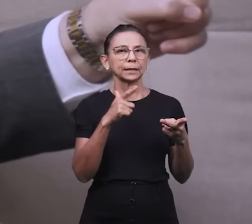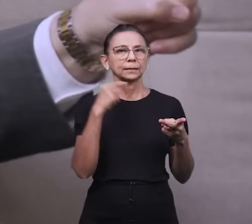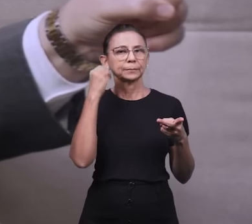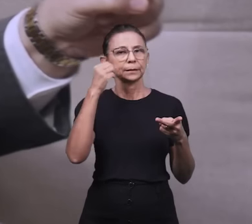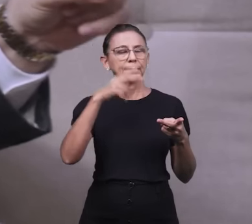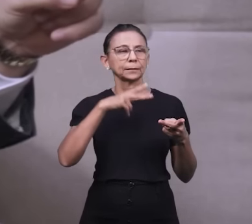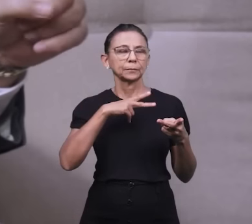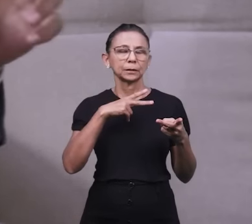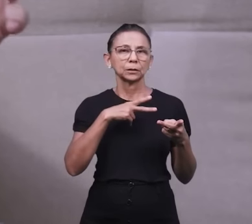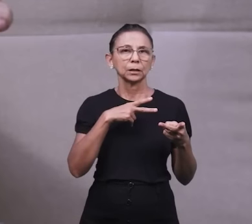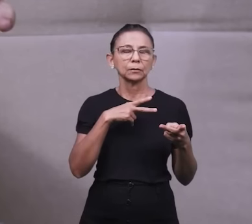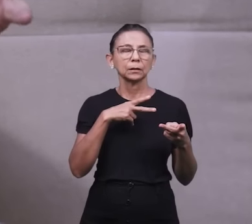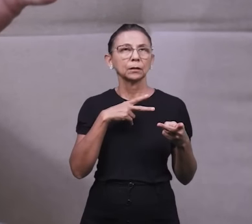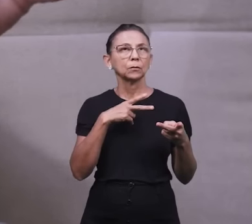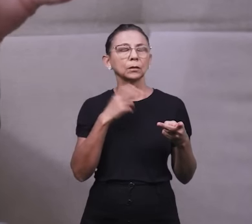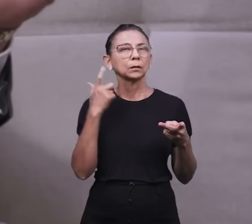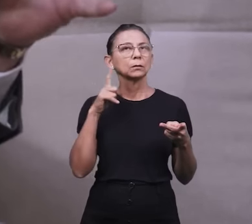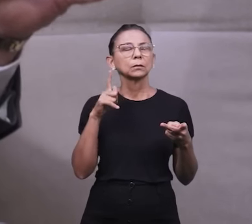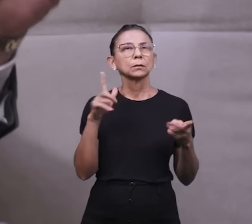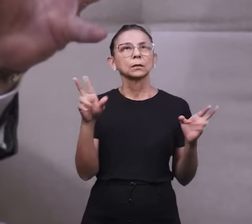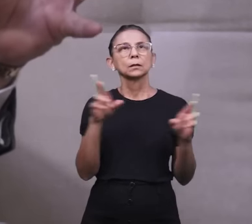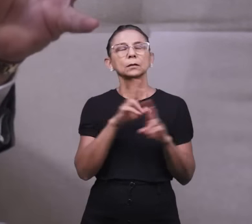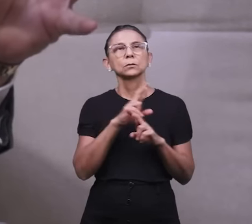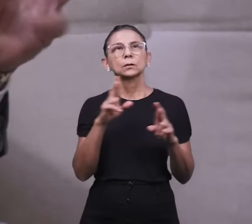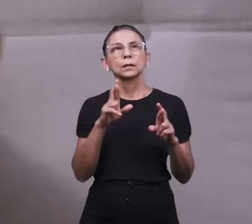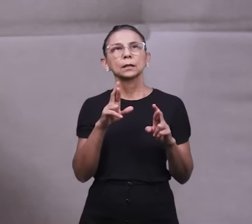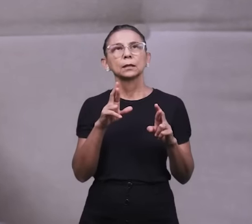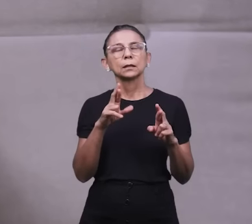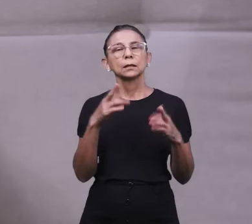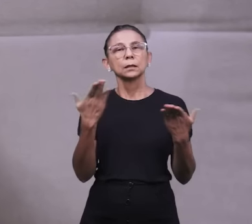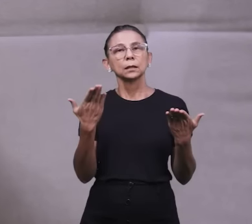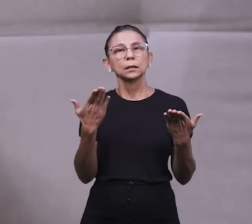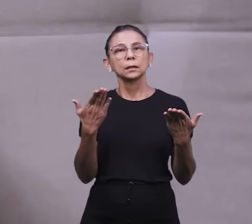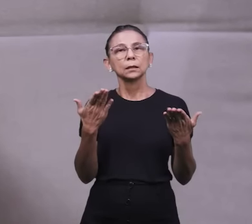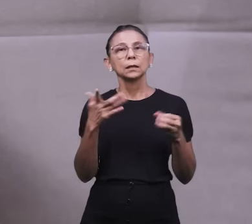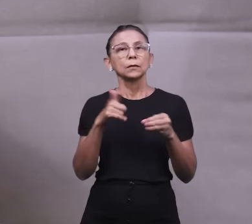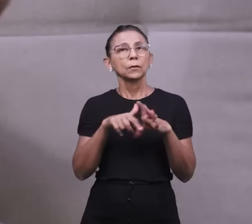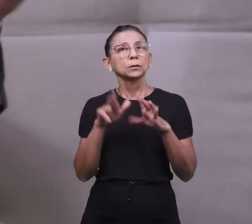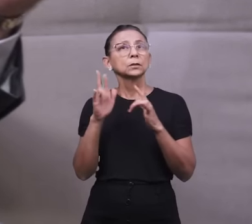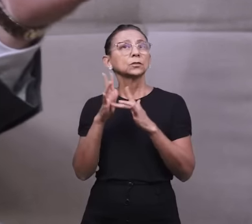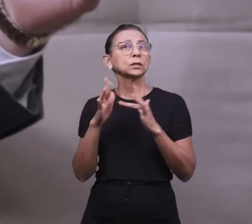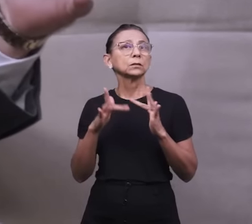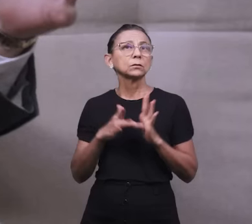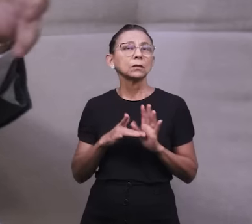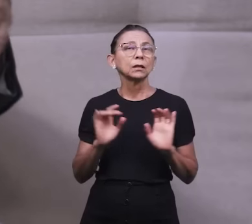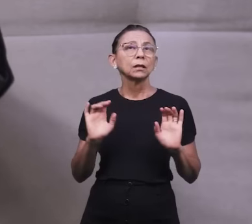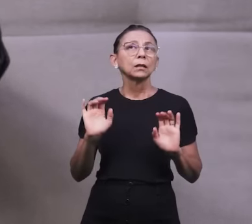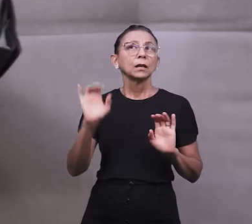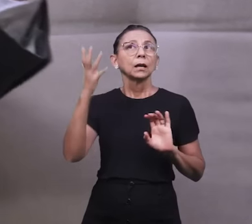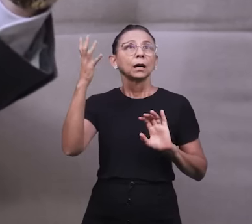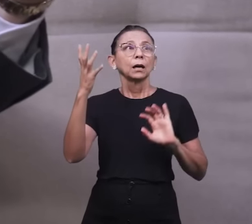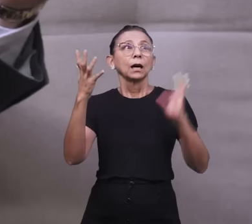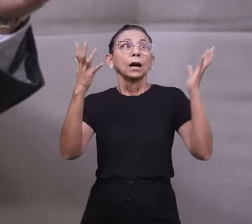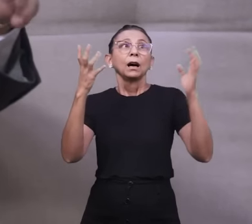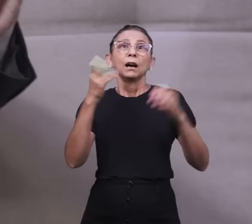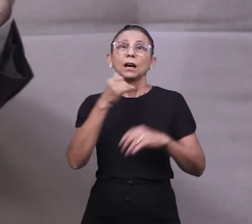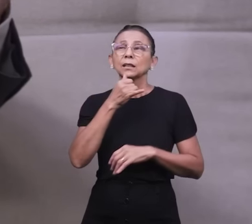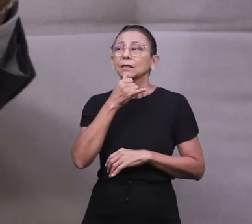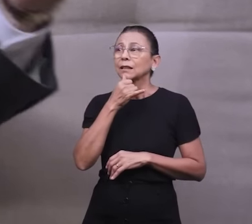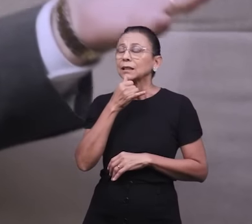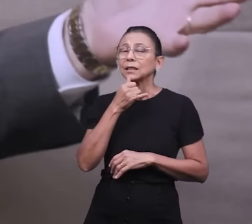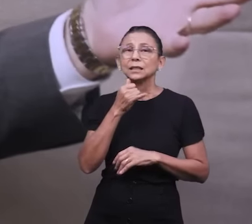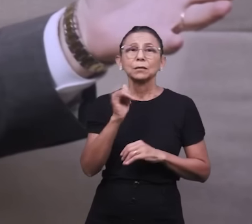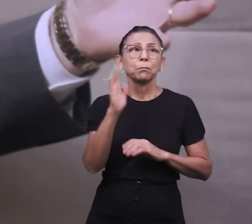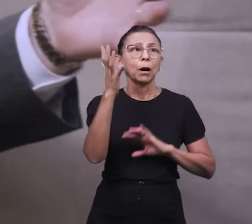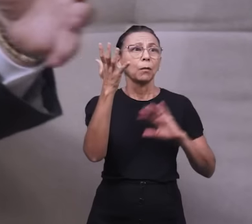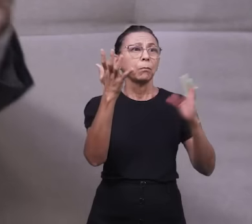né ela não consegue associar aquilo a volta de Jesus associa a um evento a